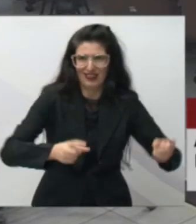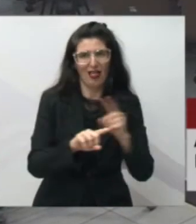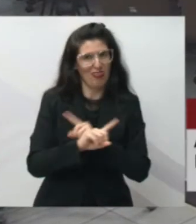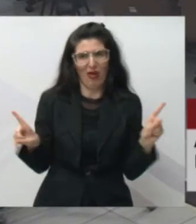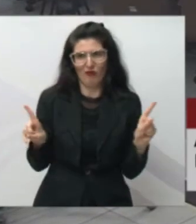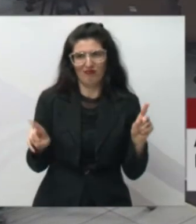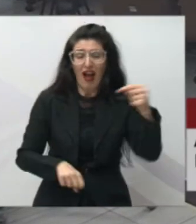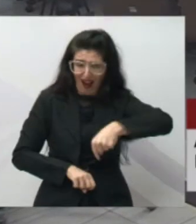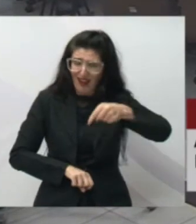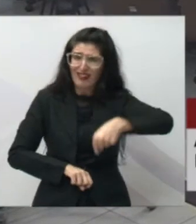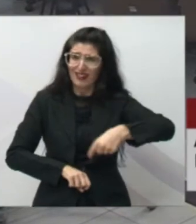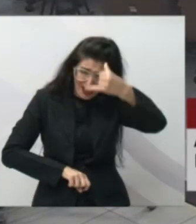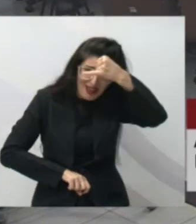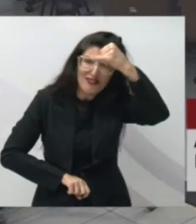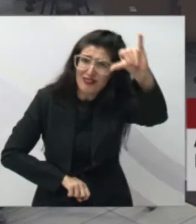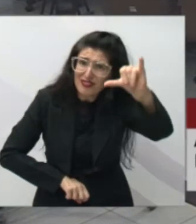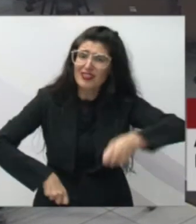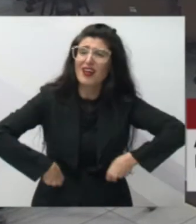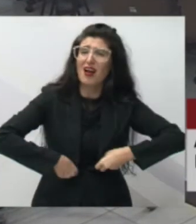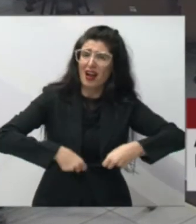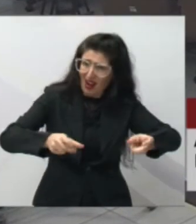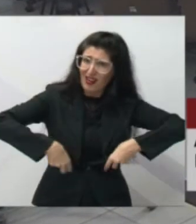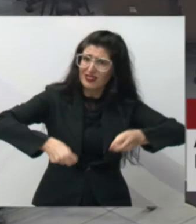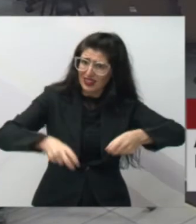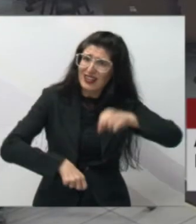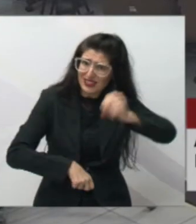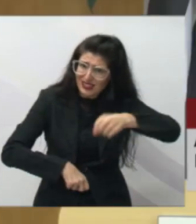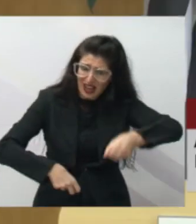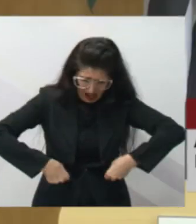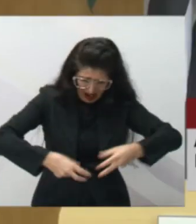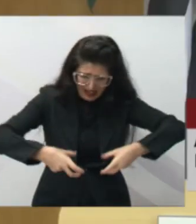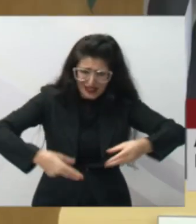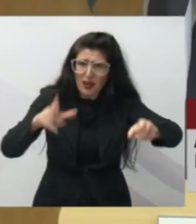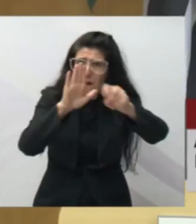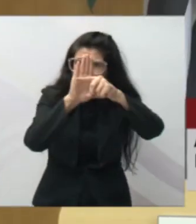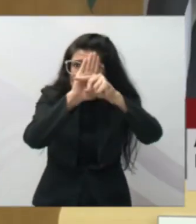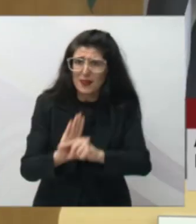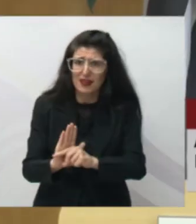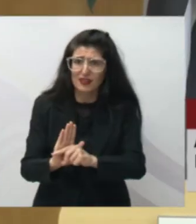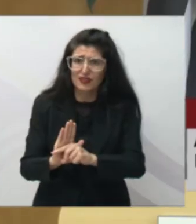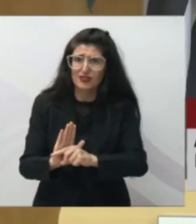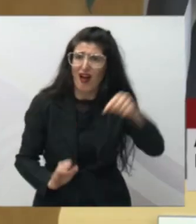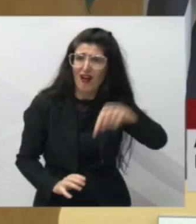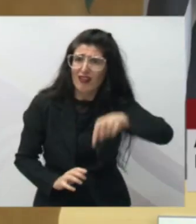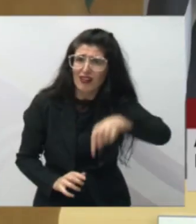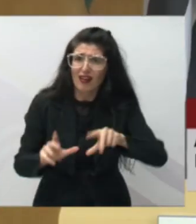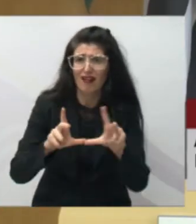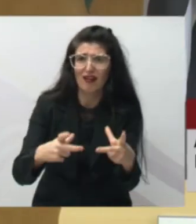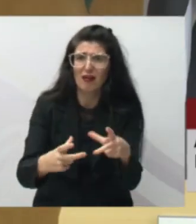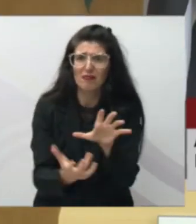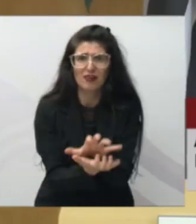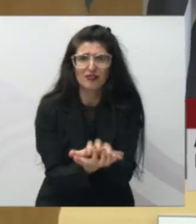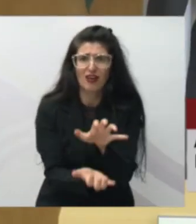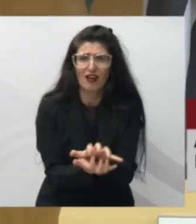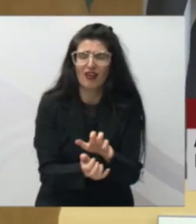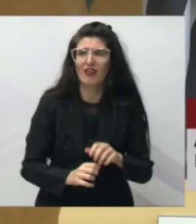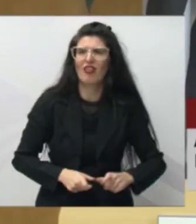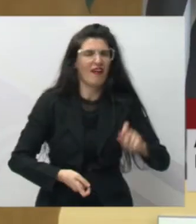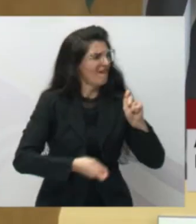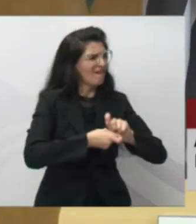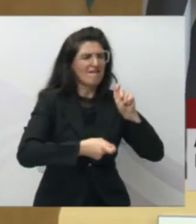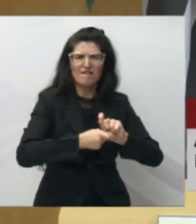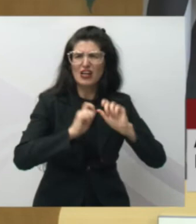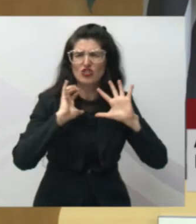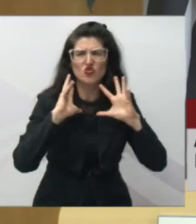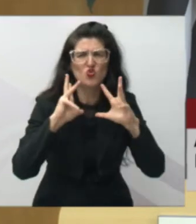Obrigado. Sim, então vocês percebem que a Câmara de Jacareí é uma Câmara enxuta, é uma Câmara que se faz de tudo para economizar